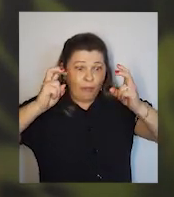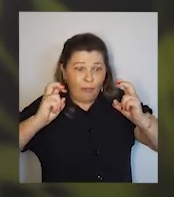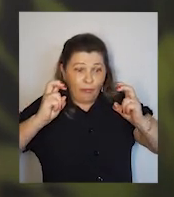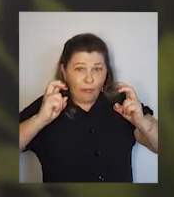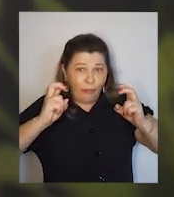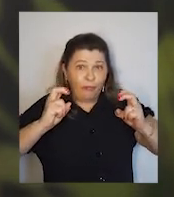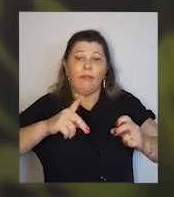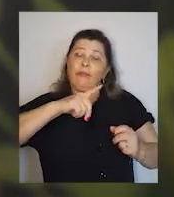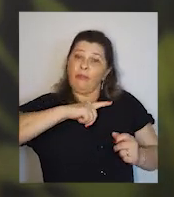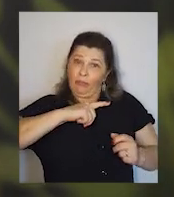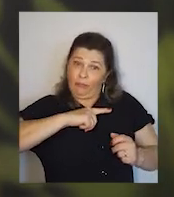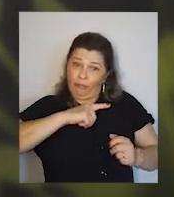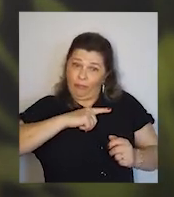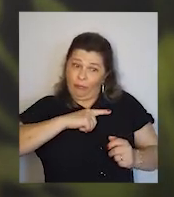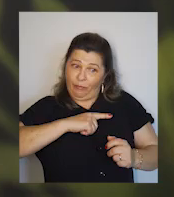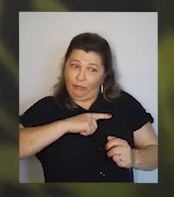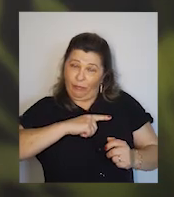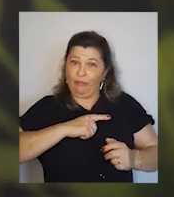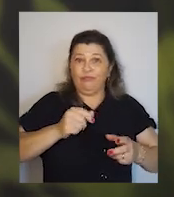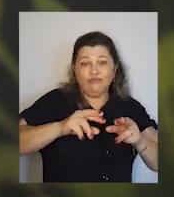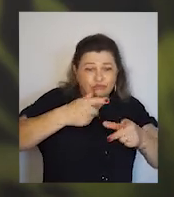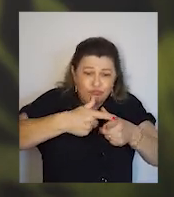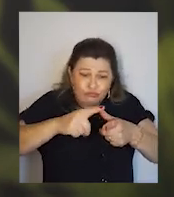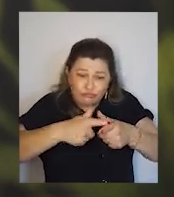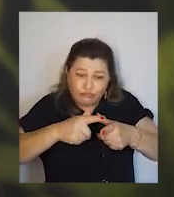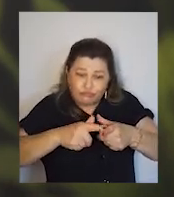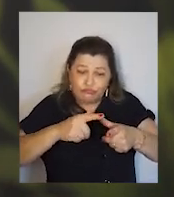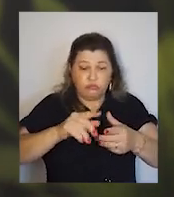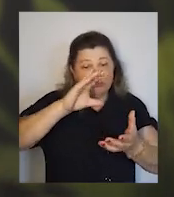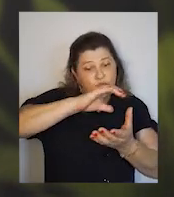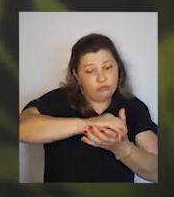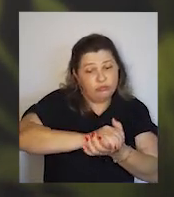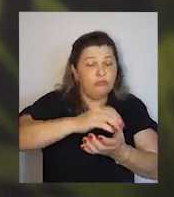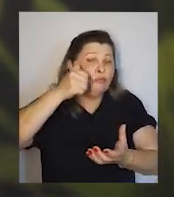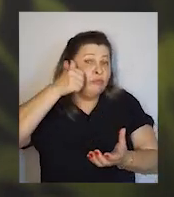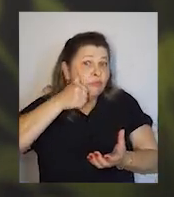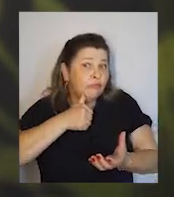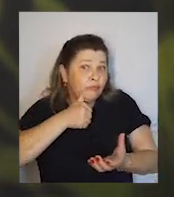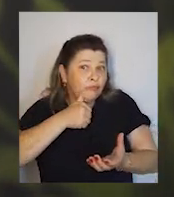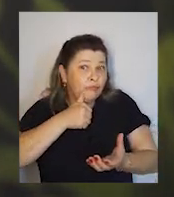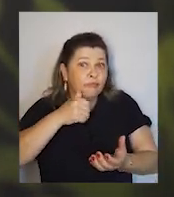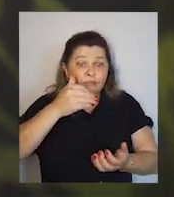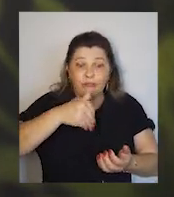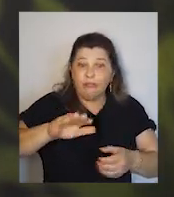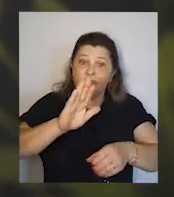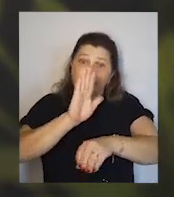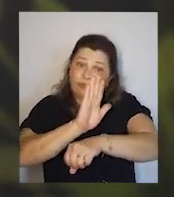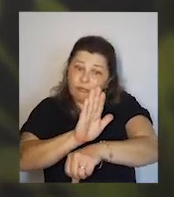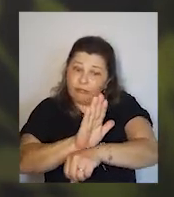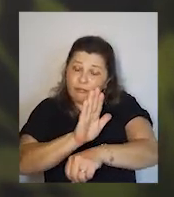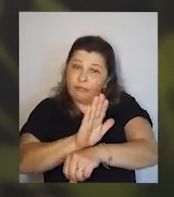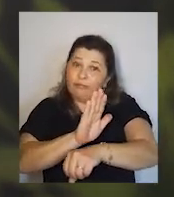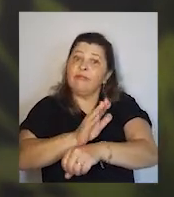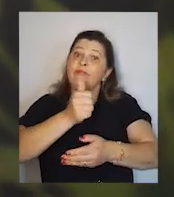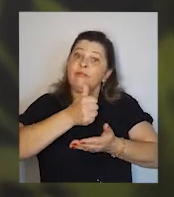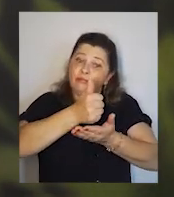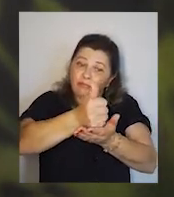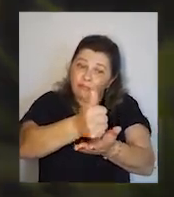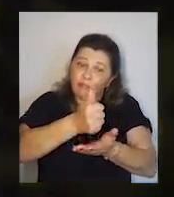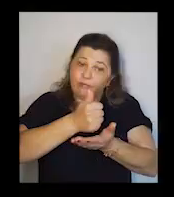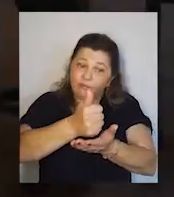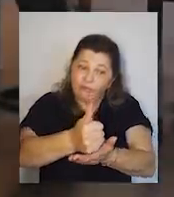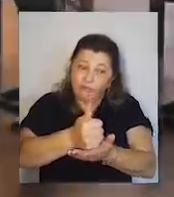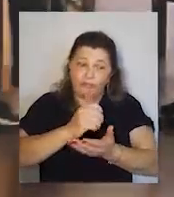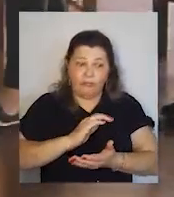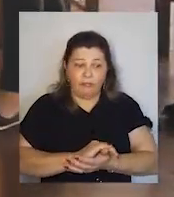alguma fragilidade em relação àquele casal, em relação àquele indivíduo, ele vai fazer o acolhimento e vai fazer o direcionamento